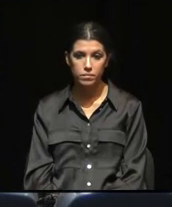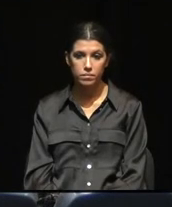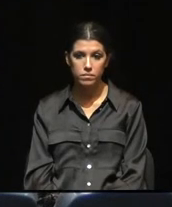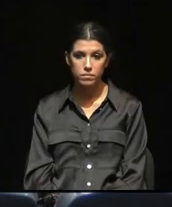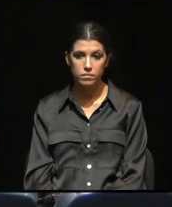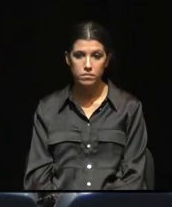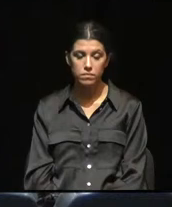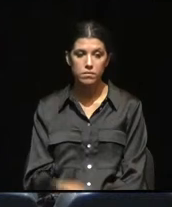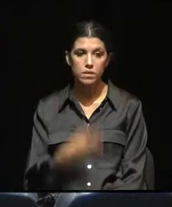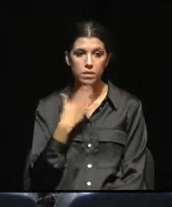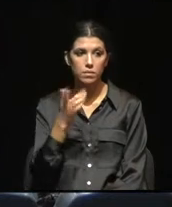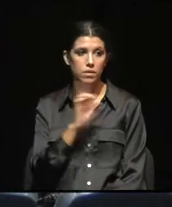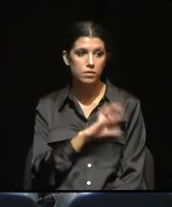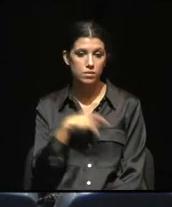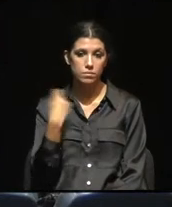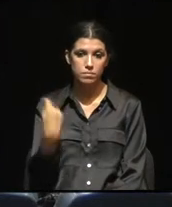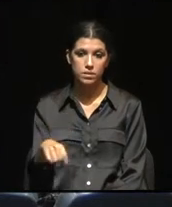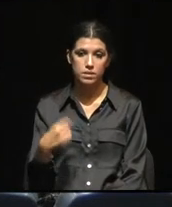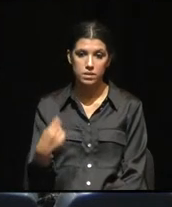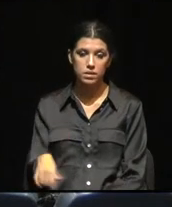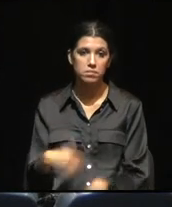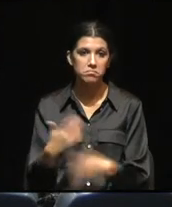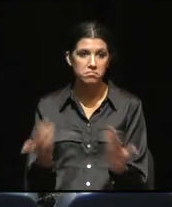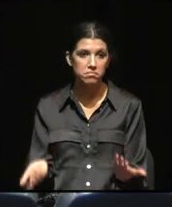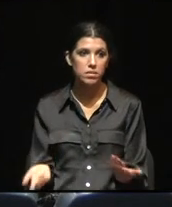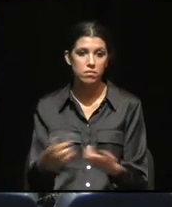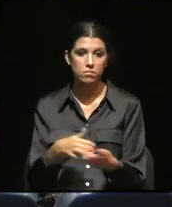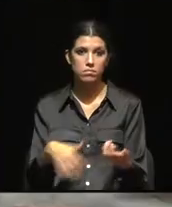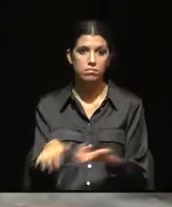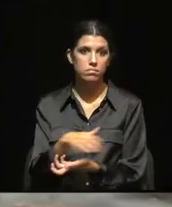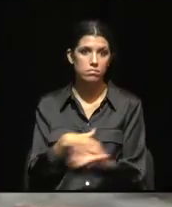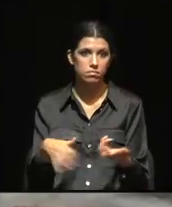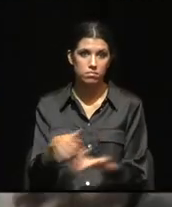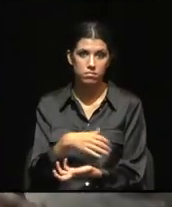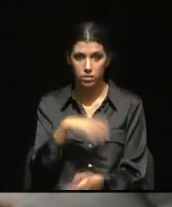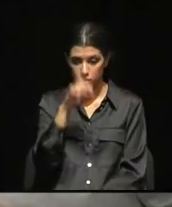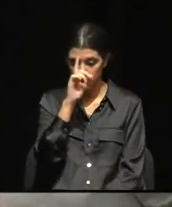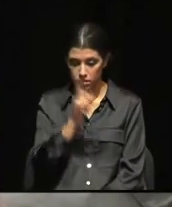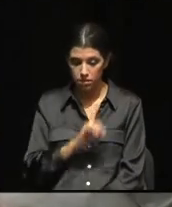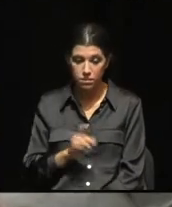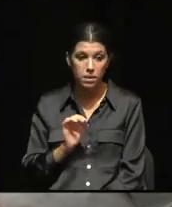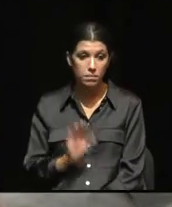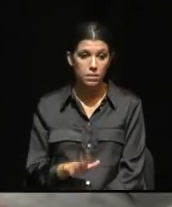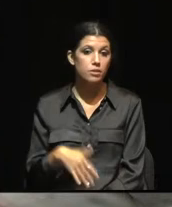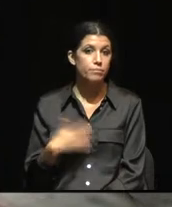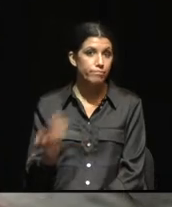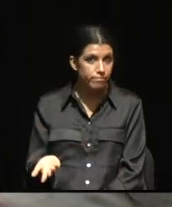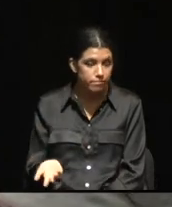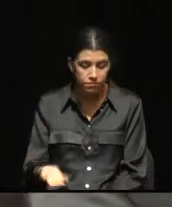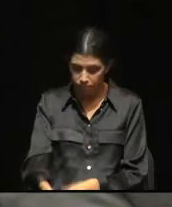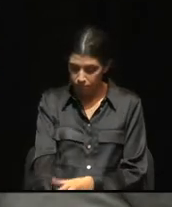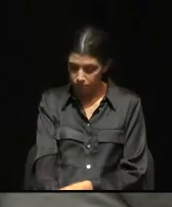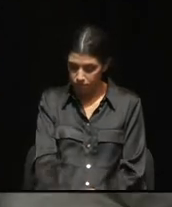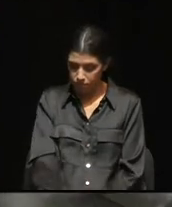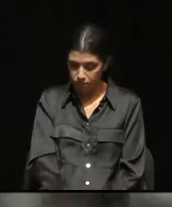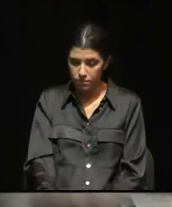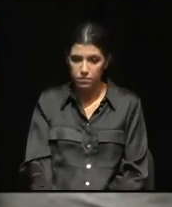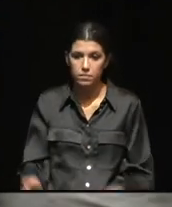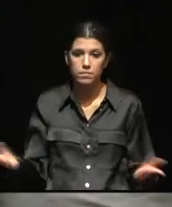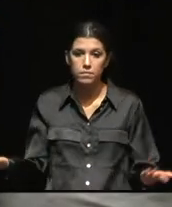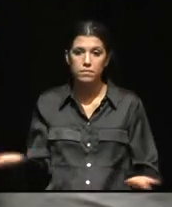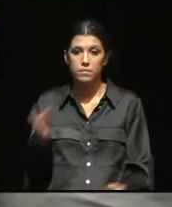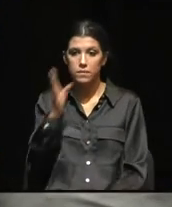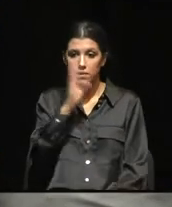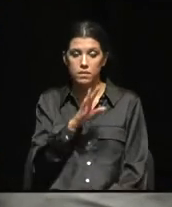Faria obrigado senhora Presidente bem não pensava que isto fosse causado tanta celeuma Mas enfim H se fosse talvez